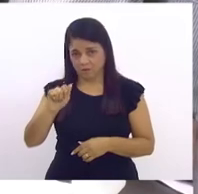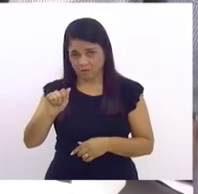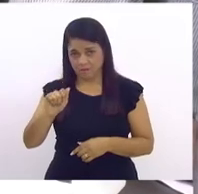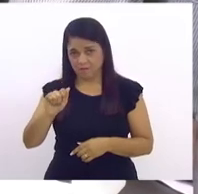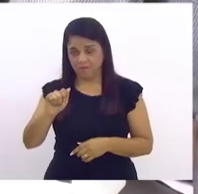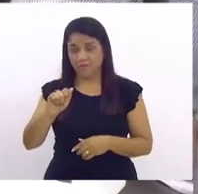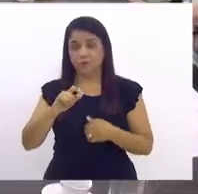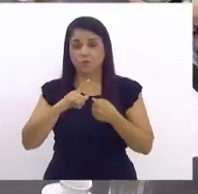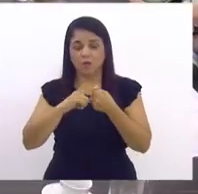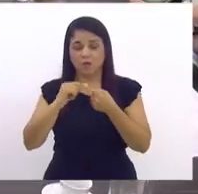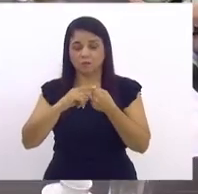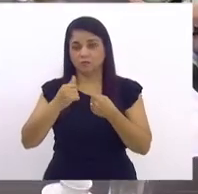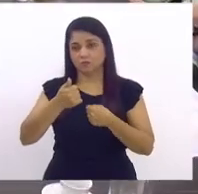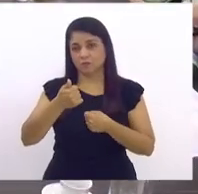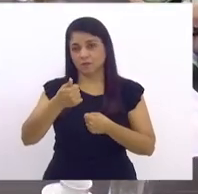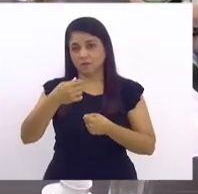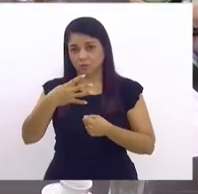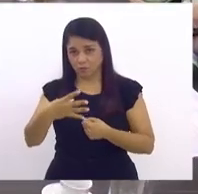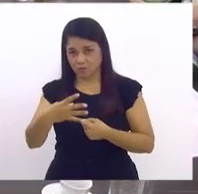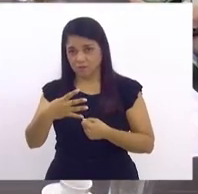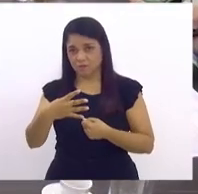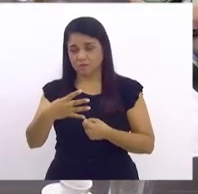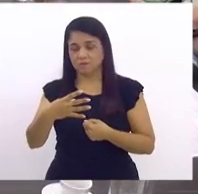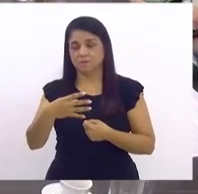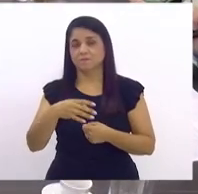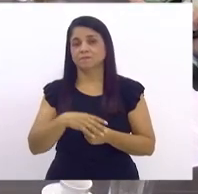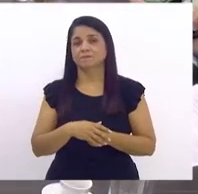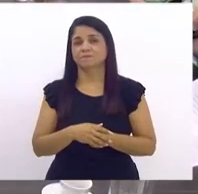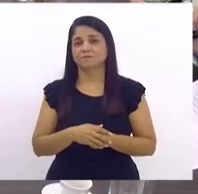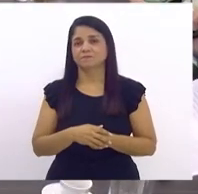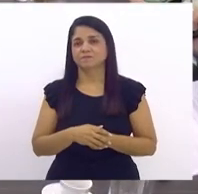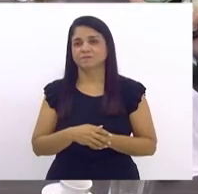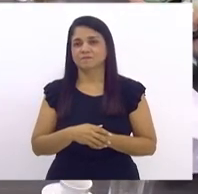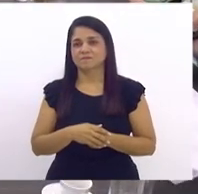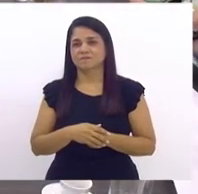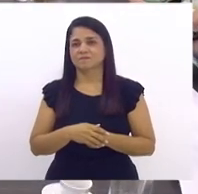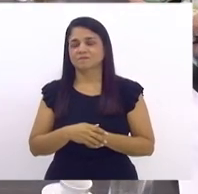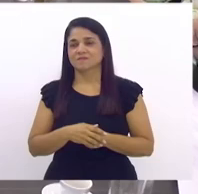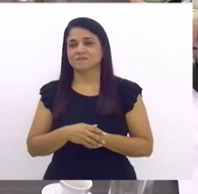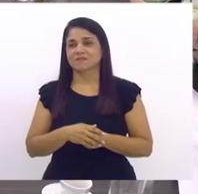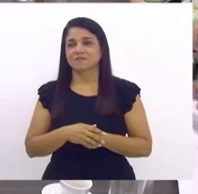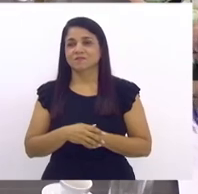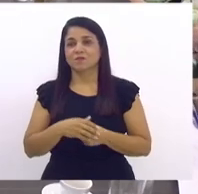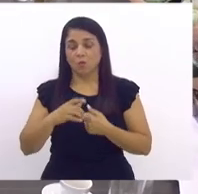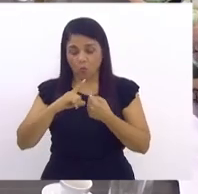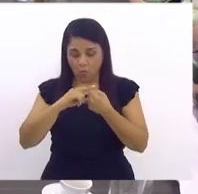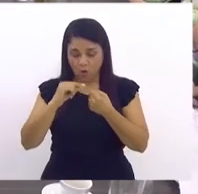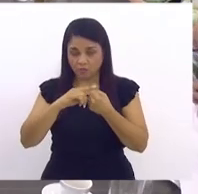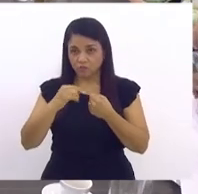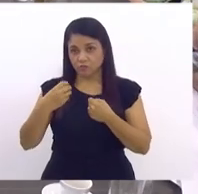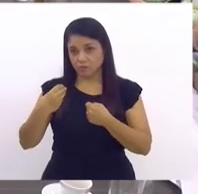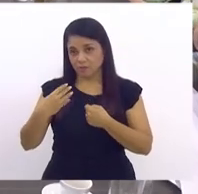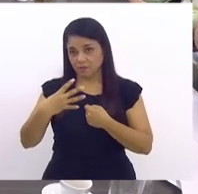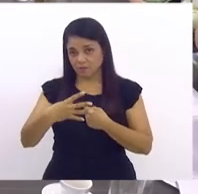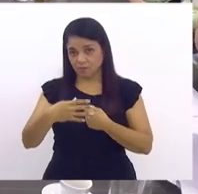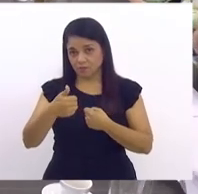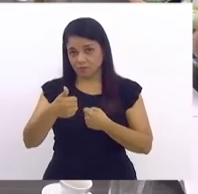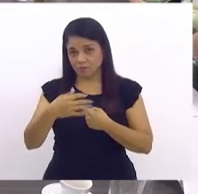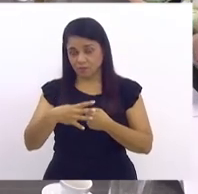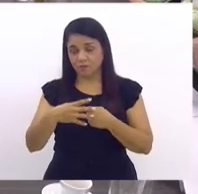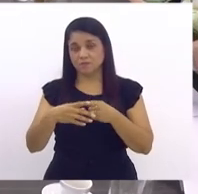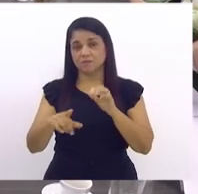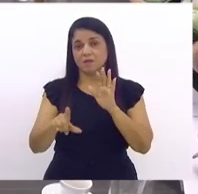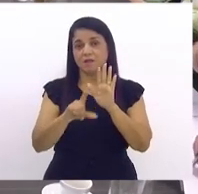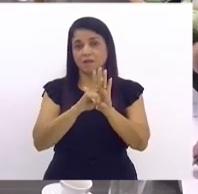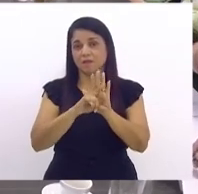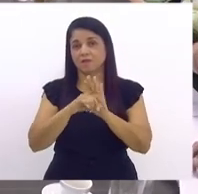artigo 14, de autoria revoga, da artigo própria 14. Assembleia. Modifica esse artigo. Ainda na Seara... Não, artigo 14, revoga a lei 1115.